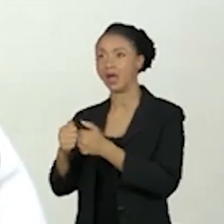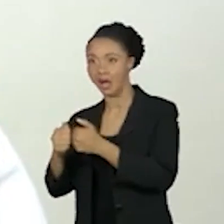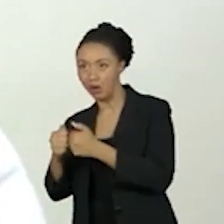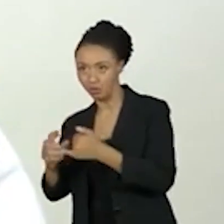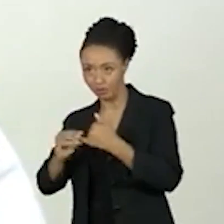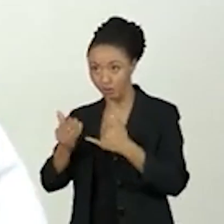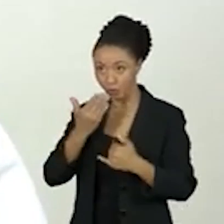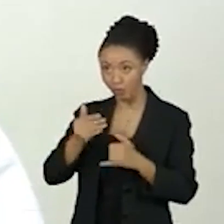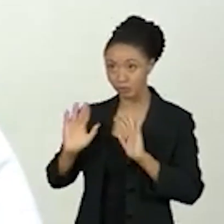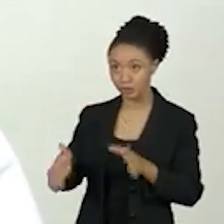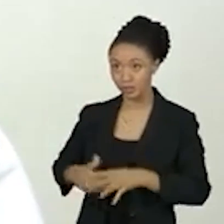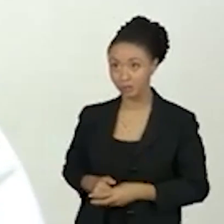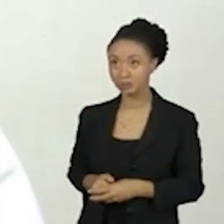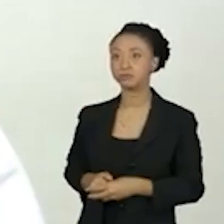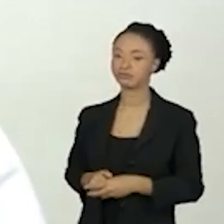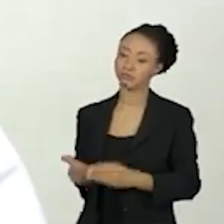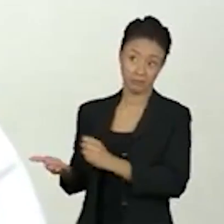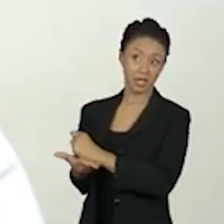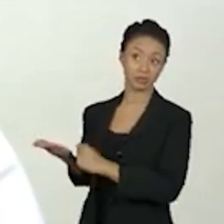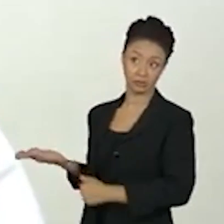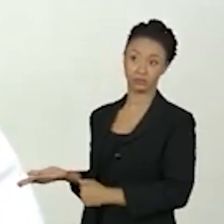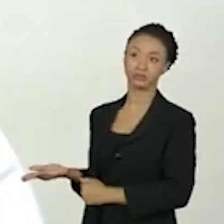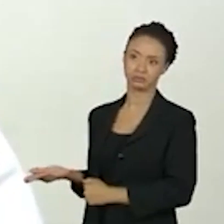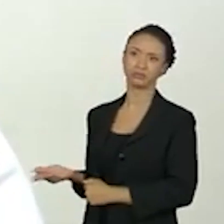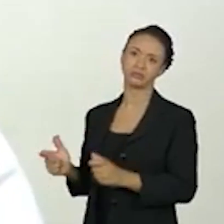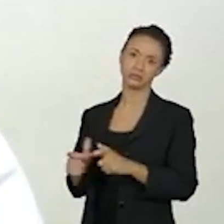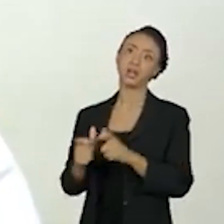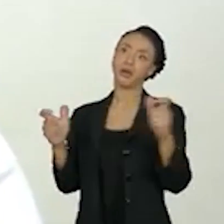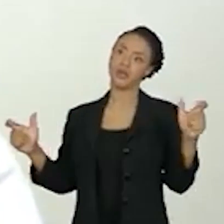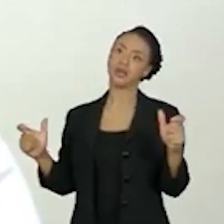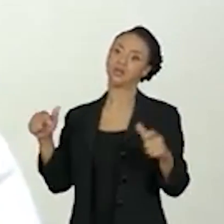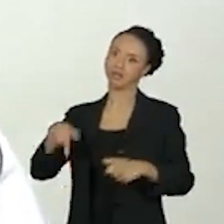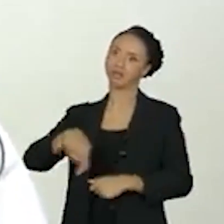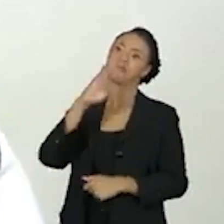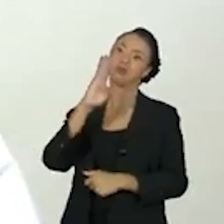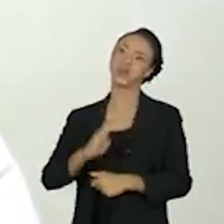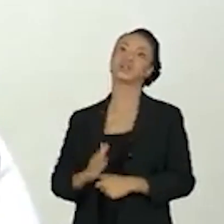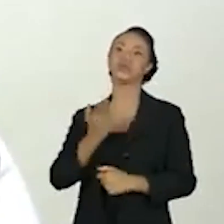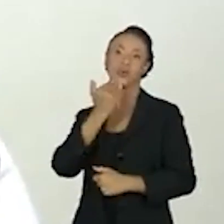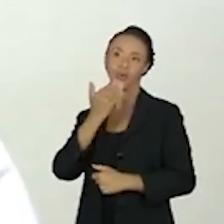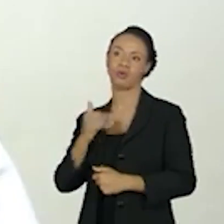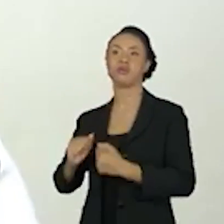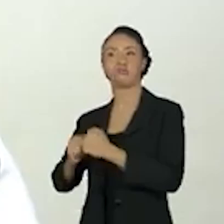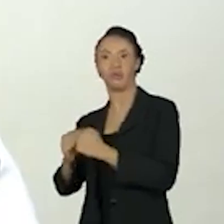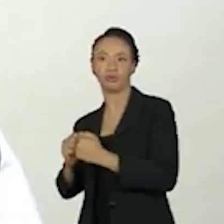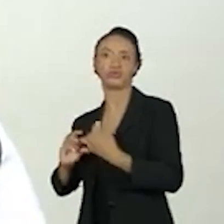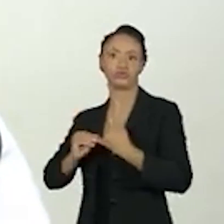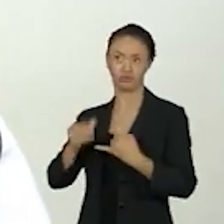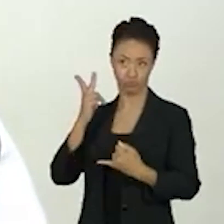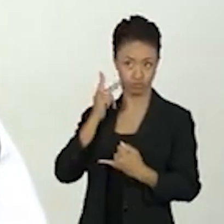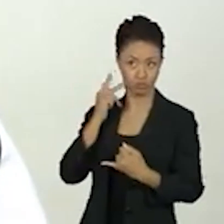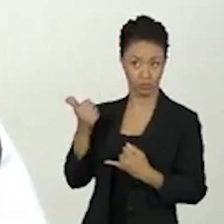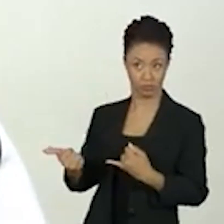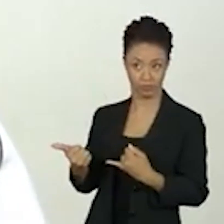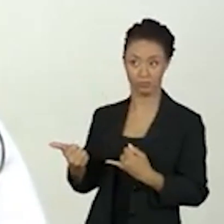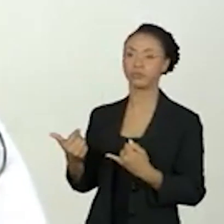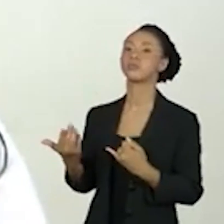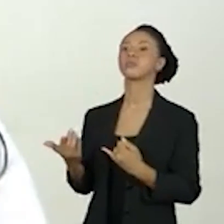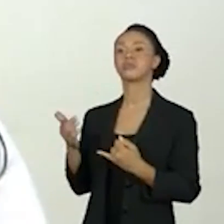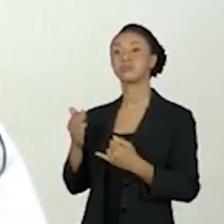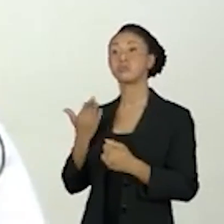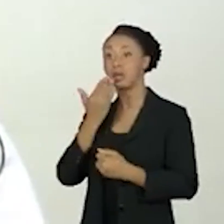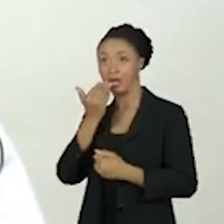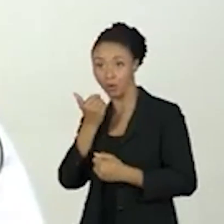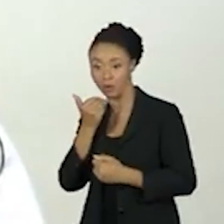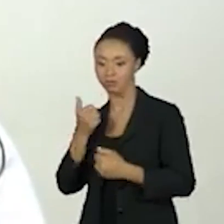parte da sua alimentação? Que é o básico, né? Acho que a maioria do brasileiro, da população, consome arroz e feijão. Então, você tem consumido